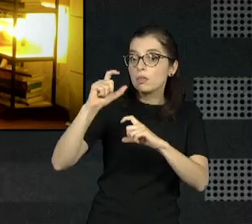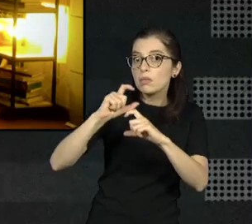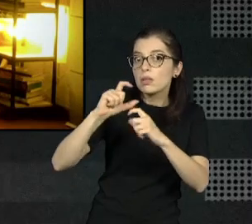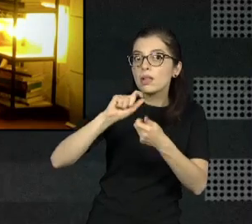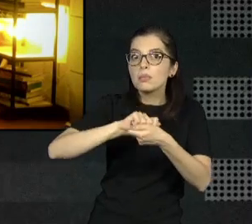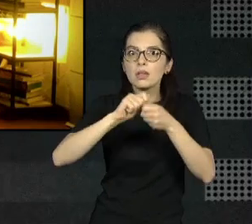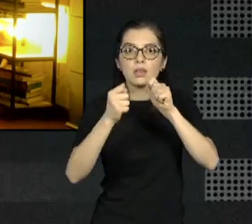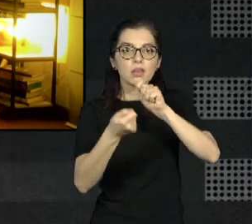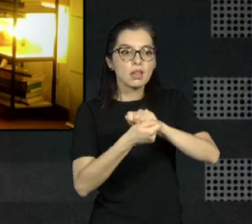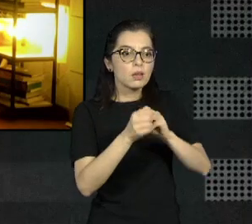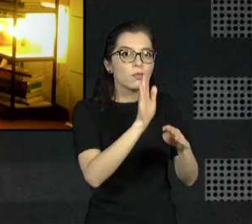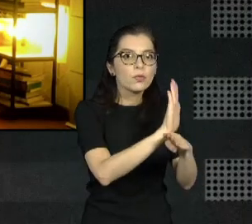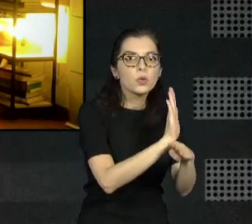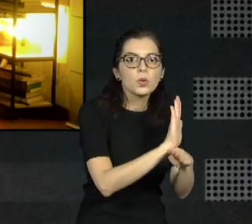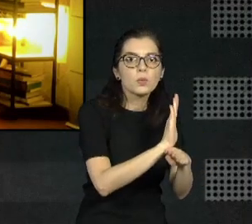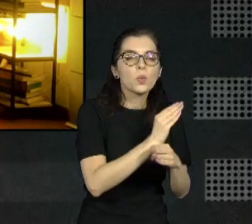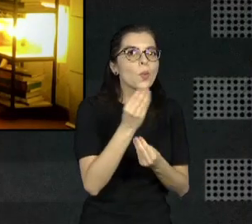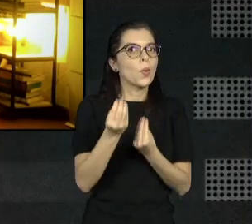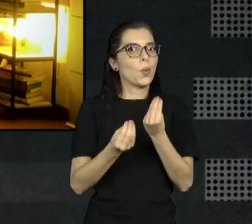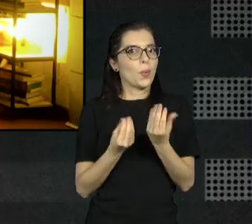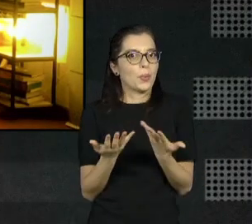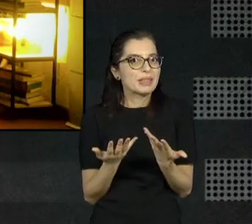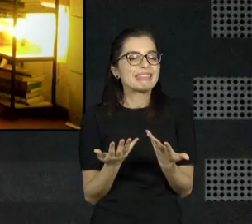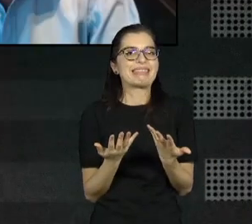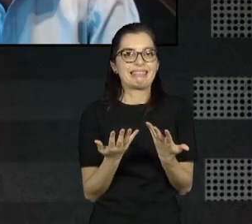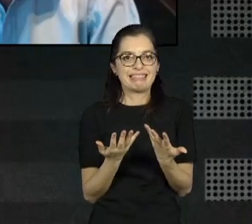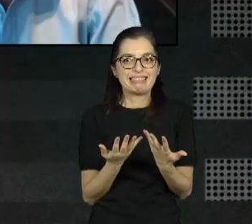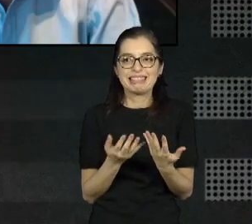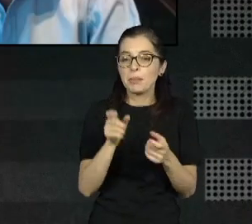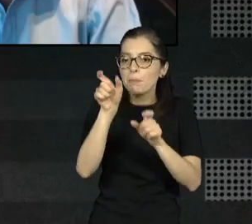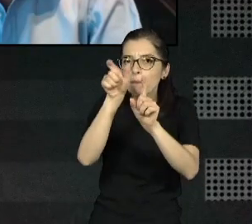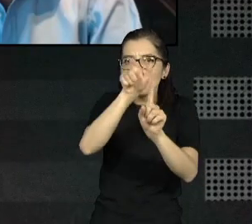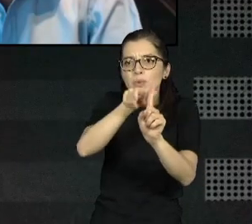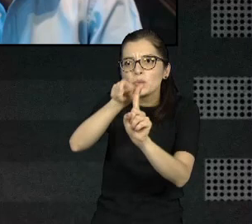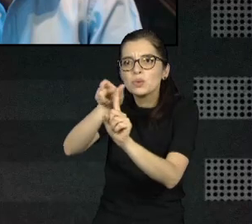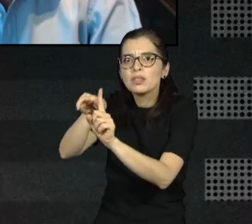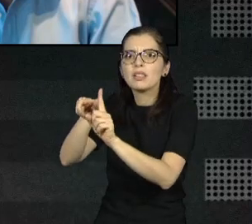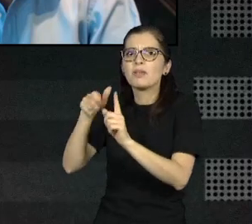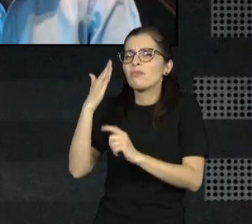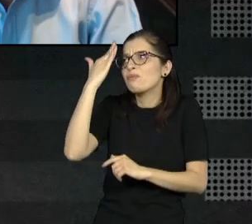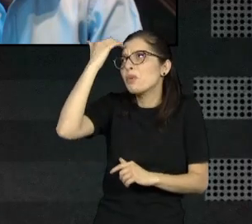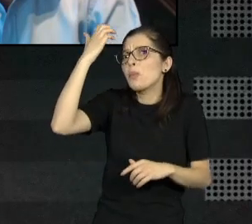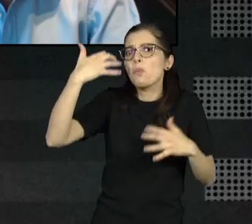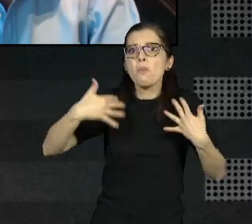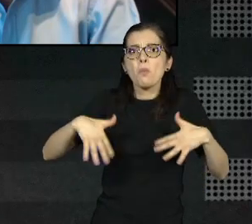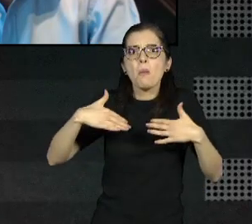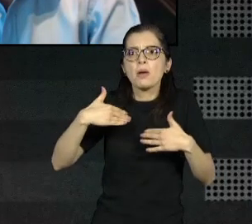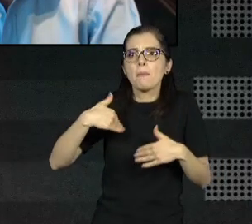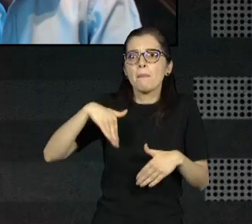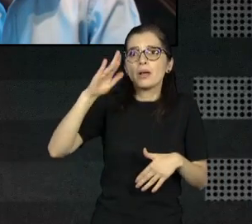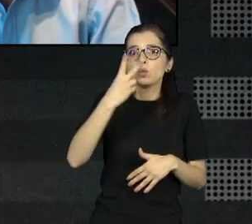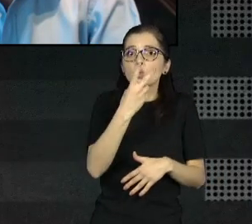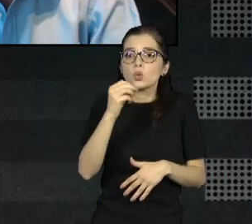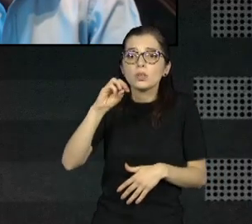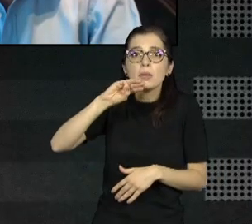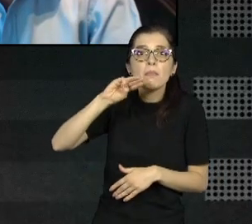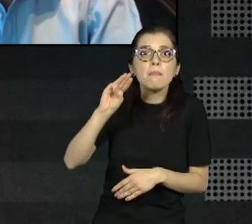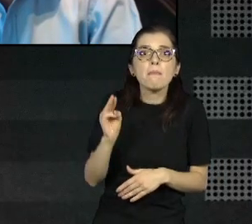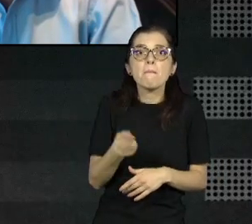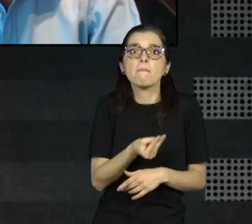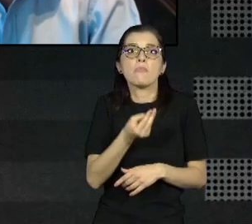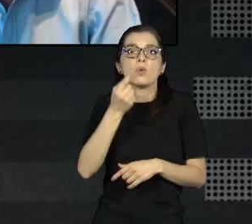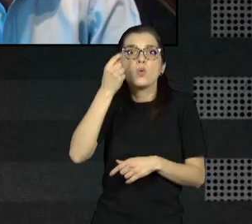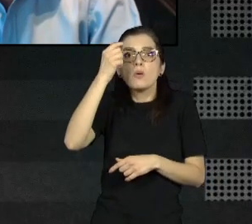do país. Assim, os personagens conhecidos por mais de 200 milhões de brasileiros. Então, adaptar a Turma da Mônica para um